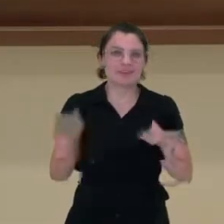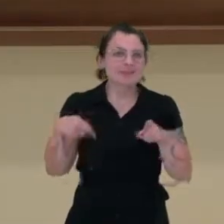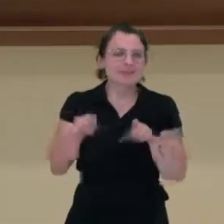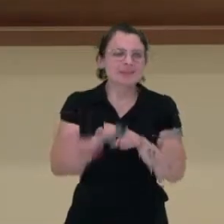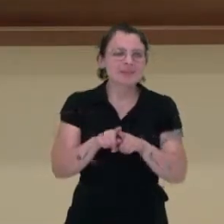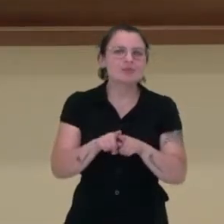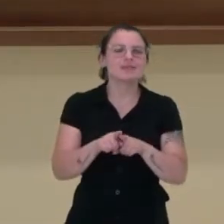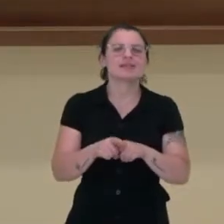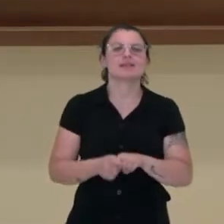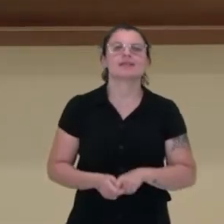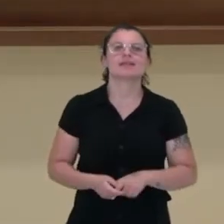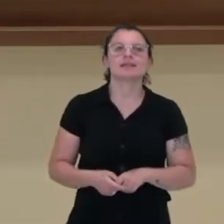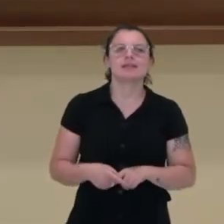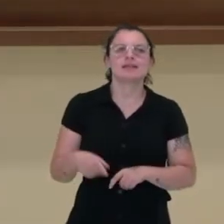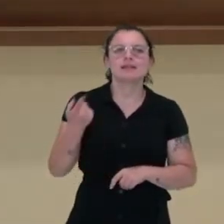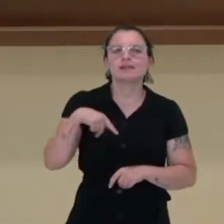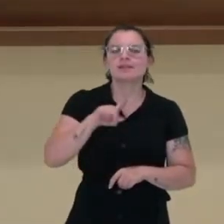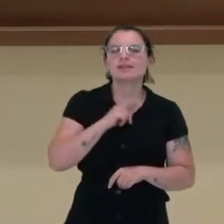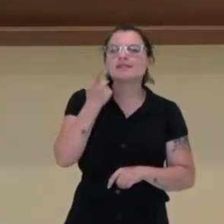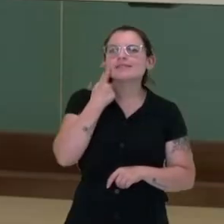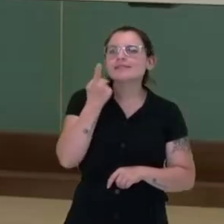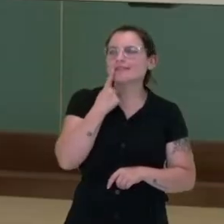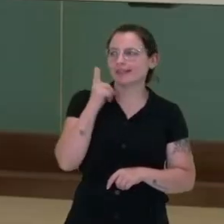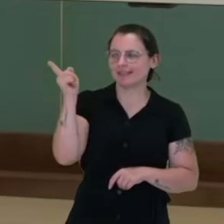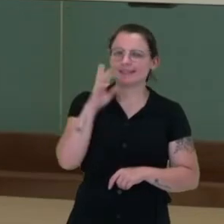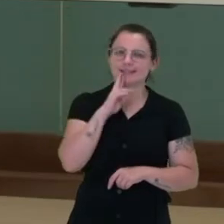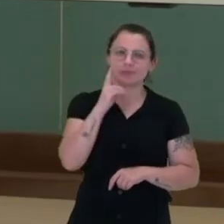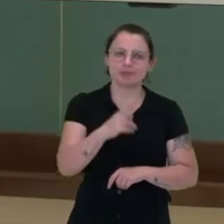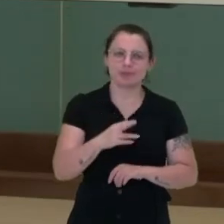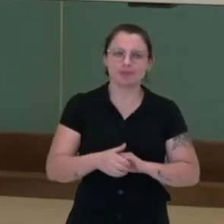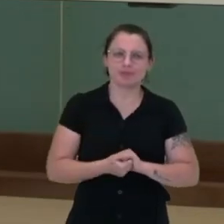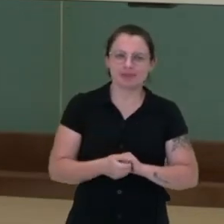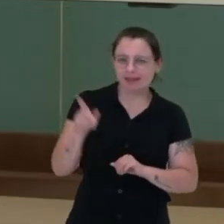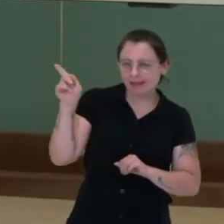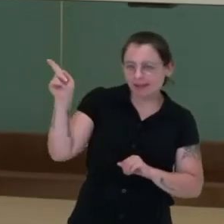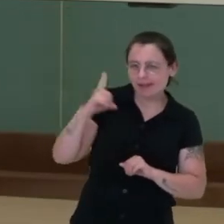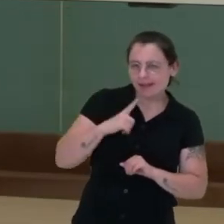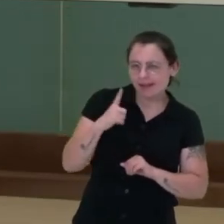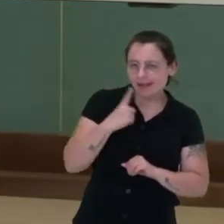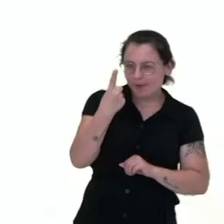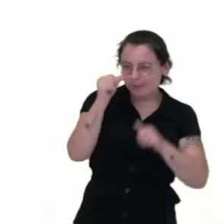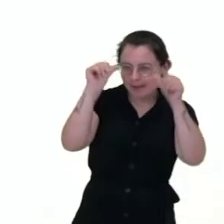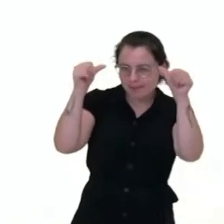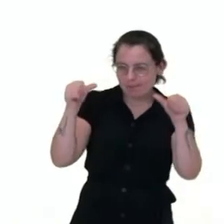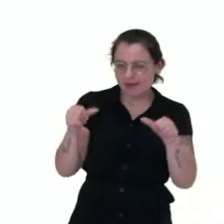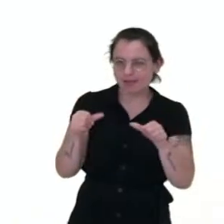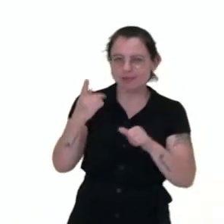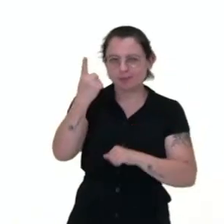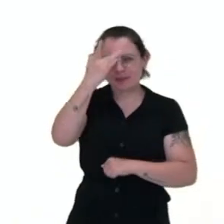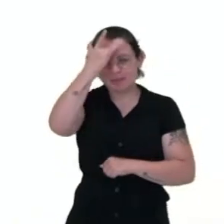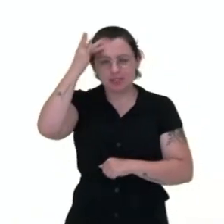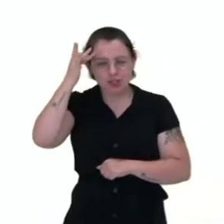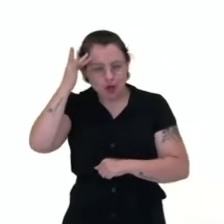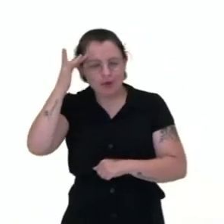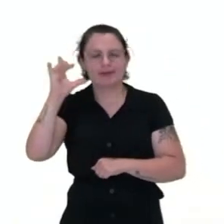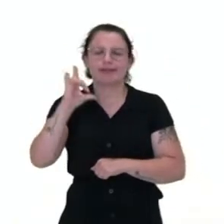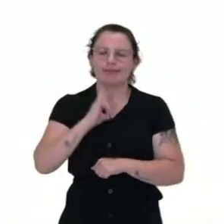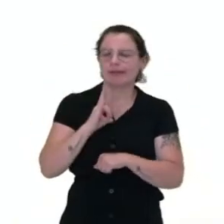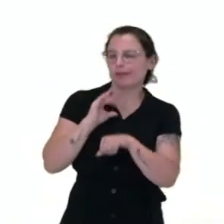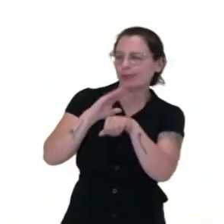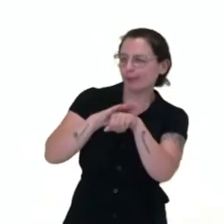Retornamos. Então vamos dar uma olhada nessa tela. Vocês viram que tem uma imagem ali. Então ali é uma representação de uma pessoa que